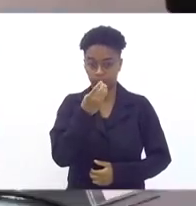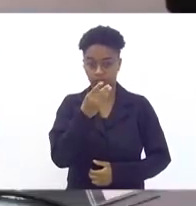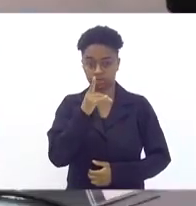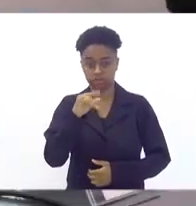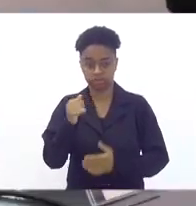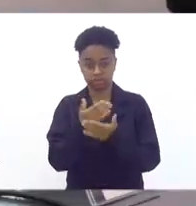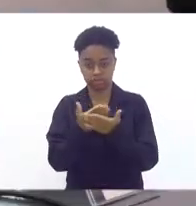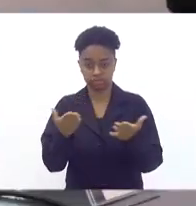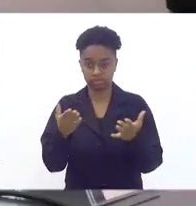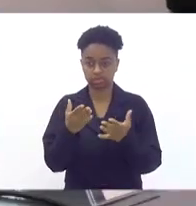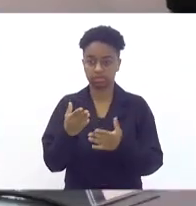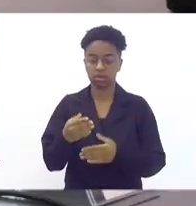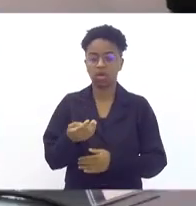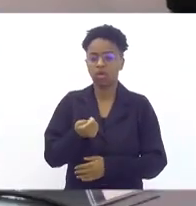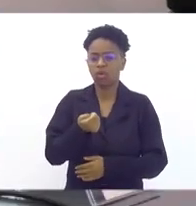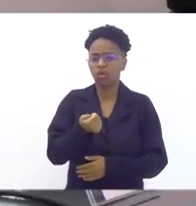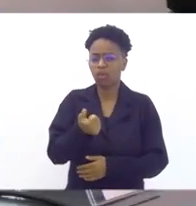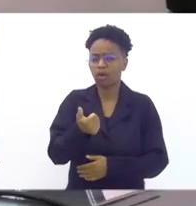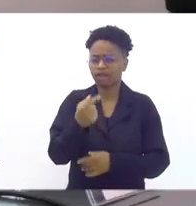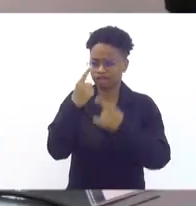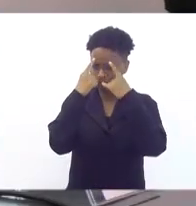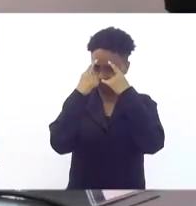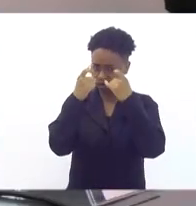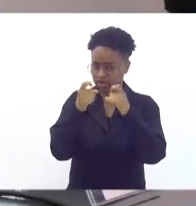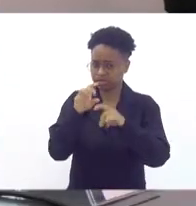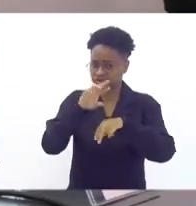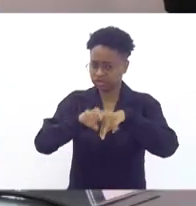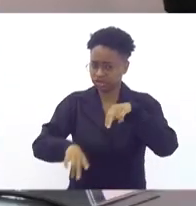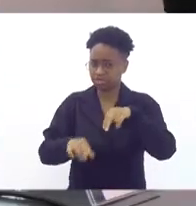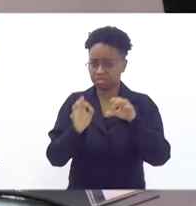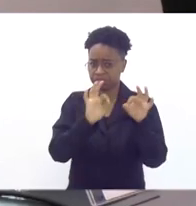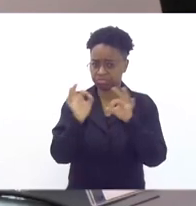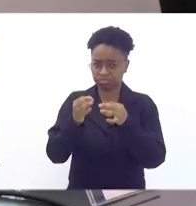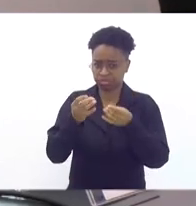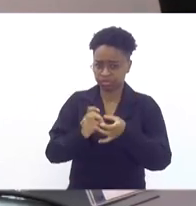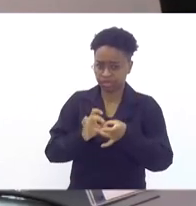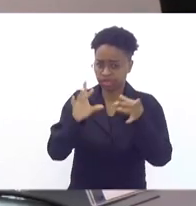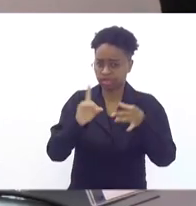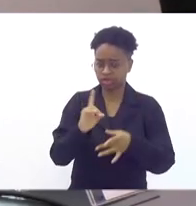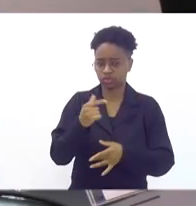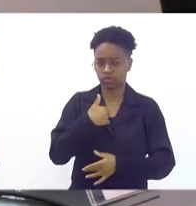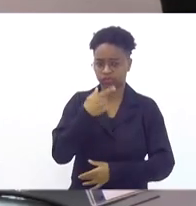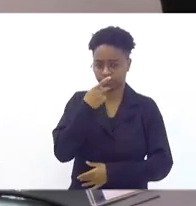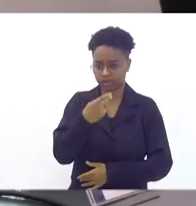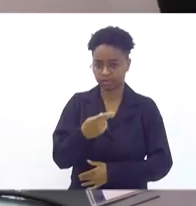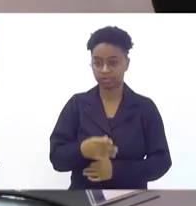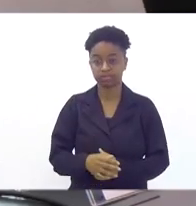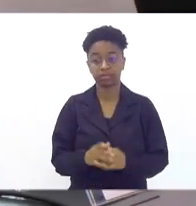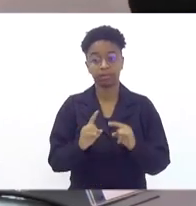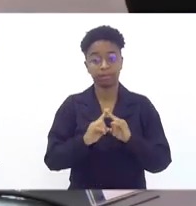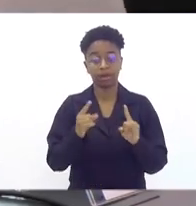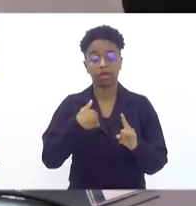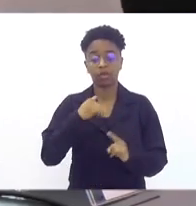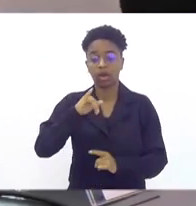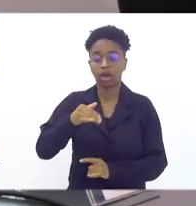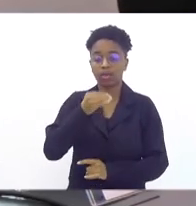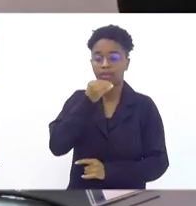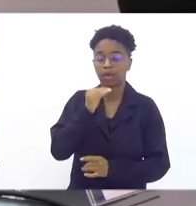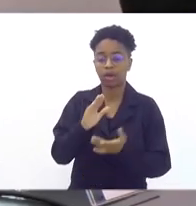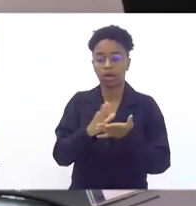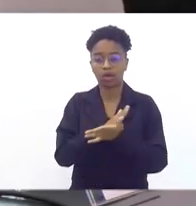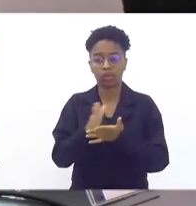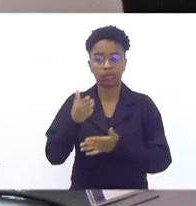senti quase uma violência de gênero político aqui hein que ninguém deu voz hein mas vou pegar algum gancho de algumas falas